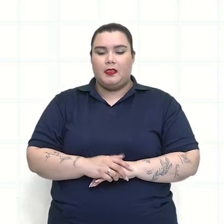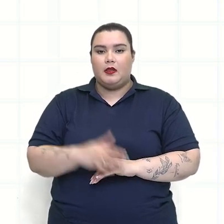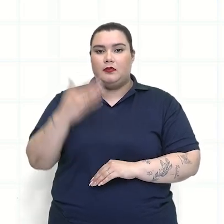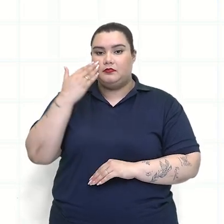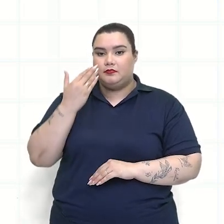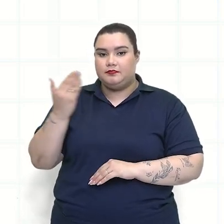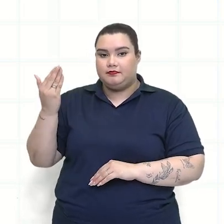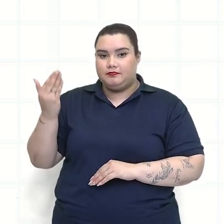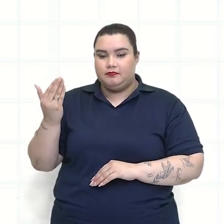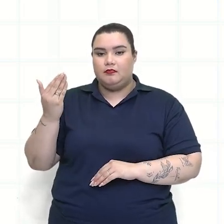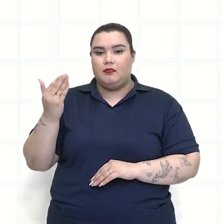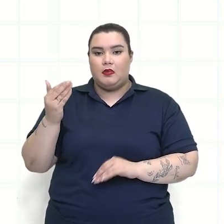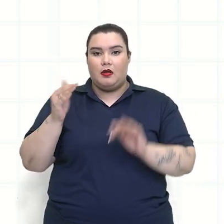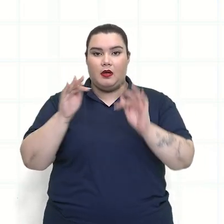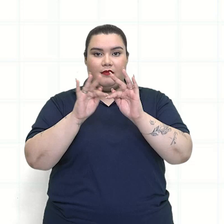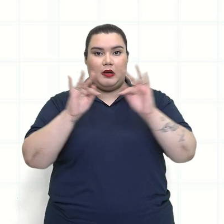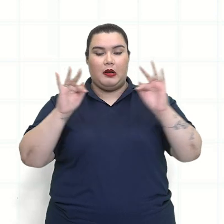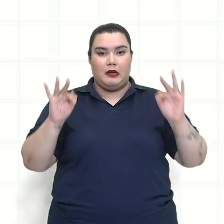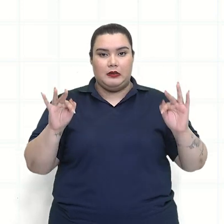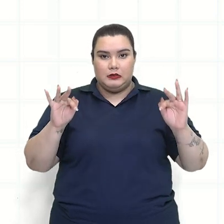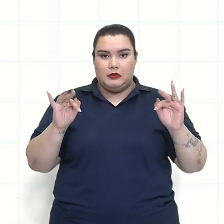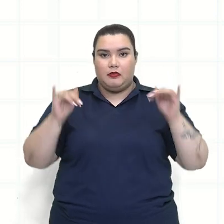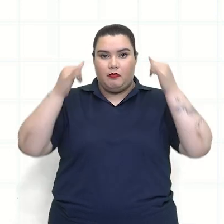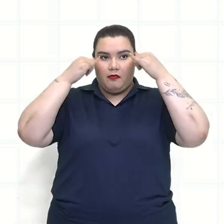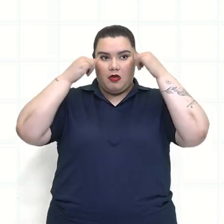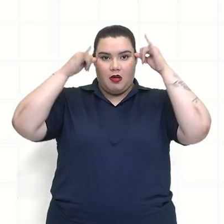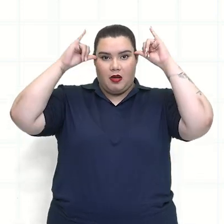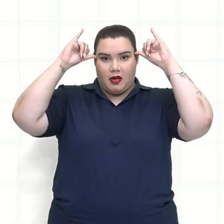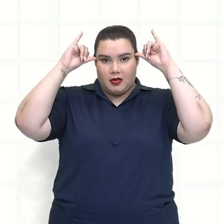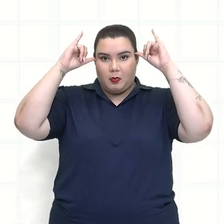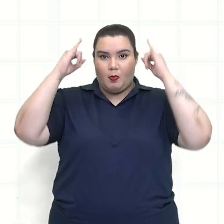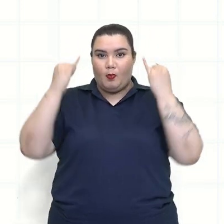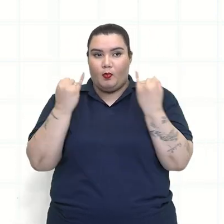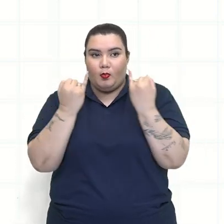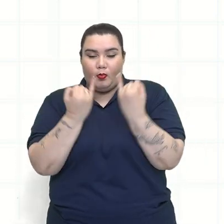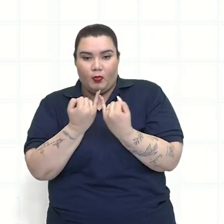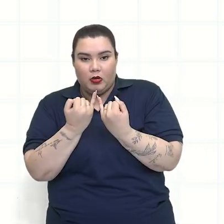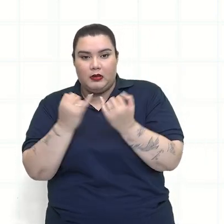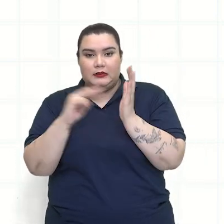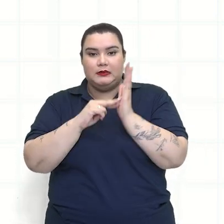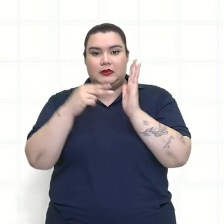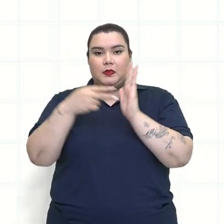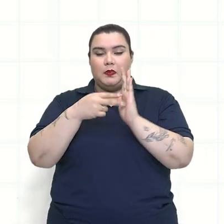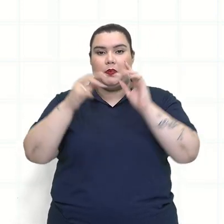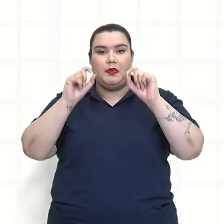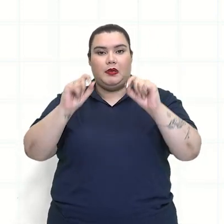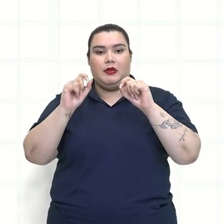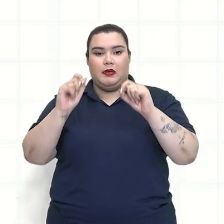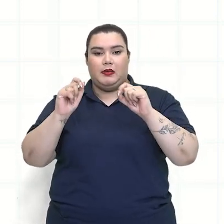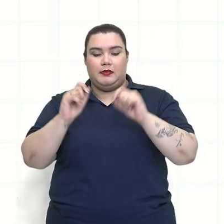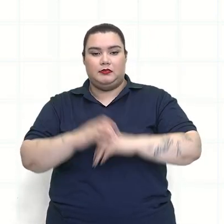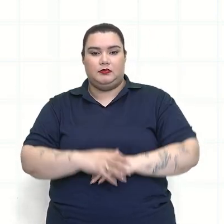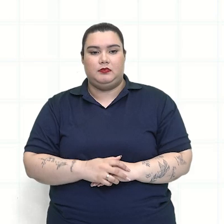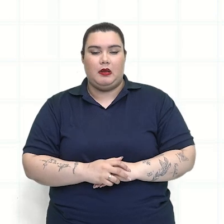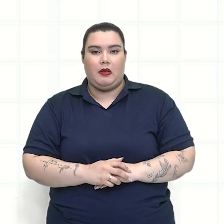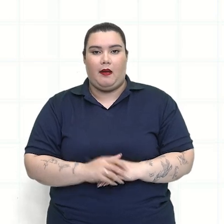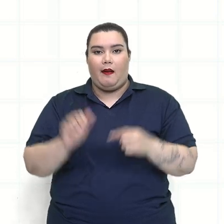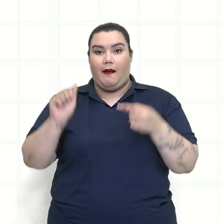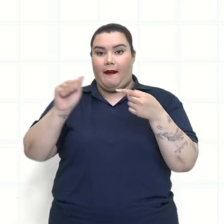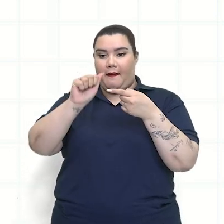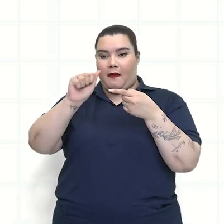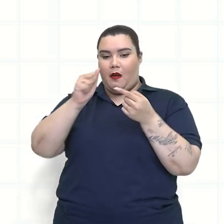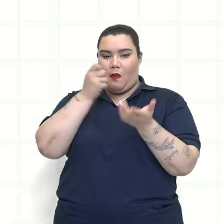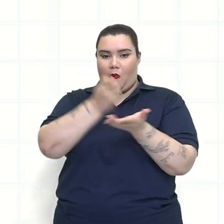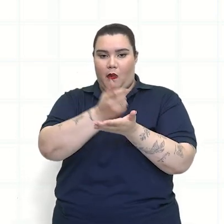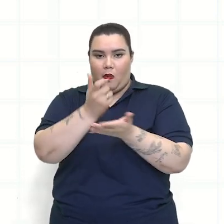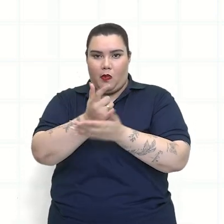Então, nesse texto, a expressão vacas magras indica que a narradora comprava